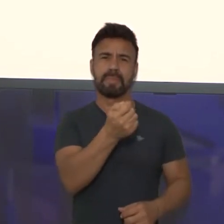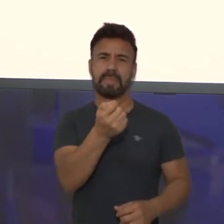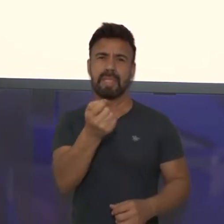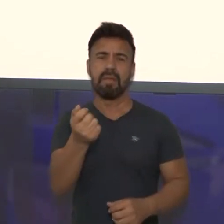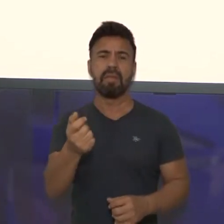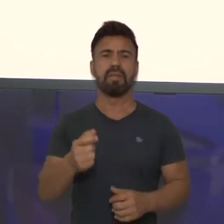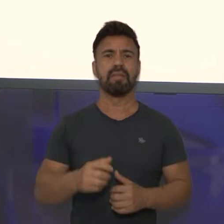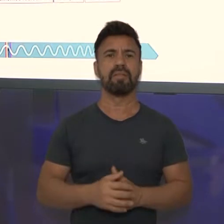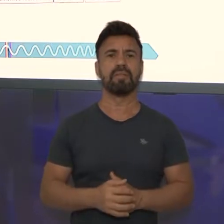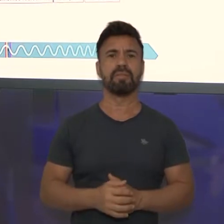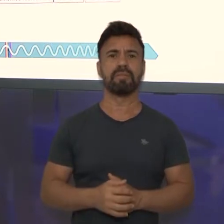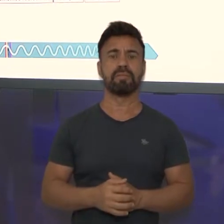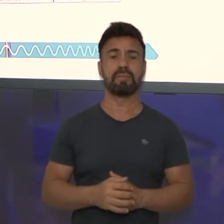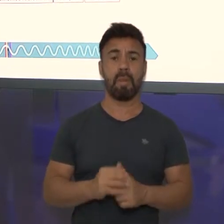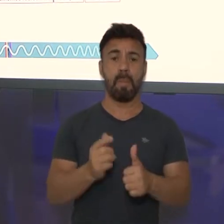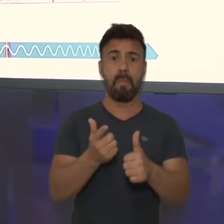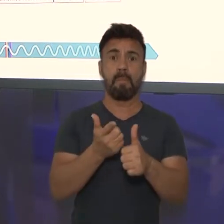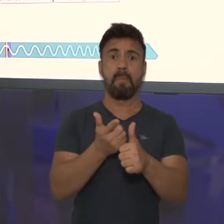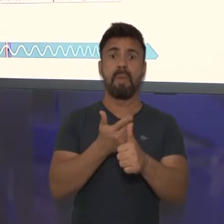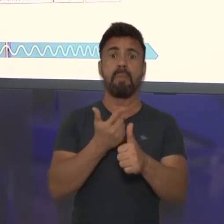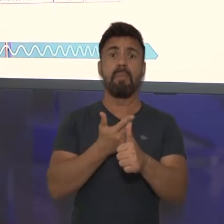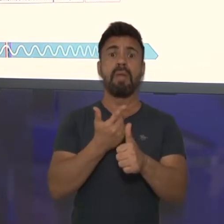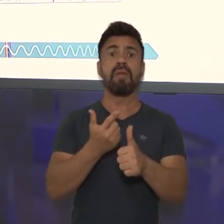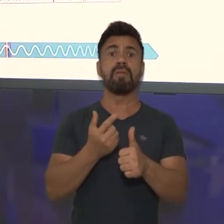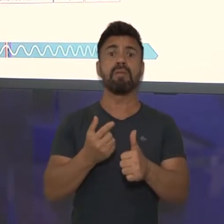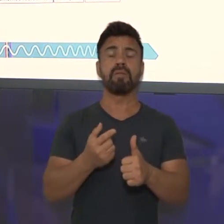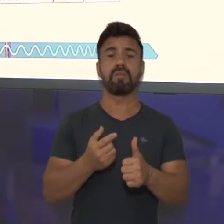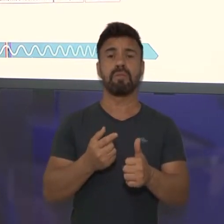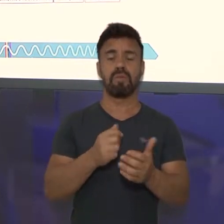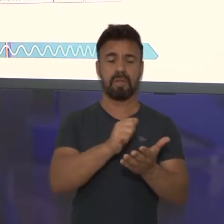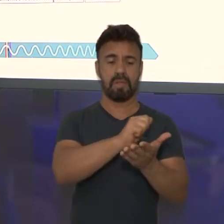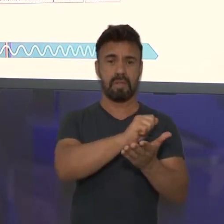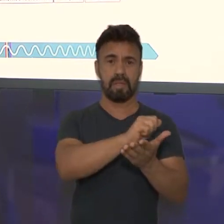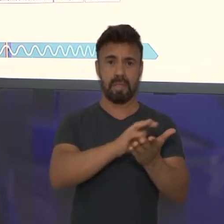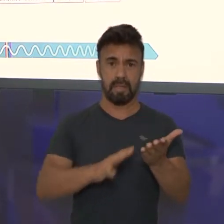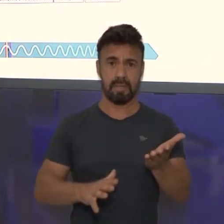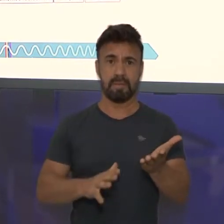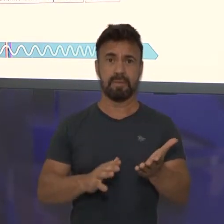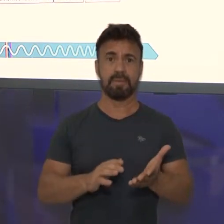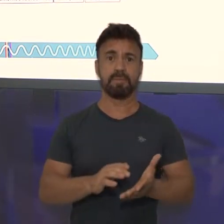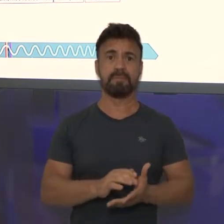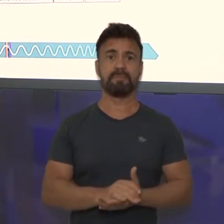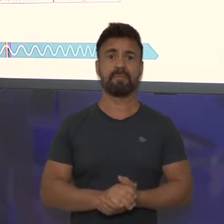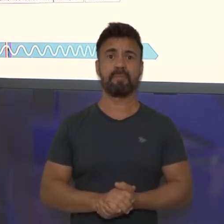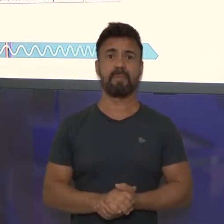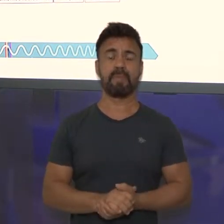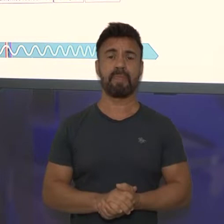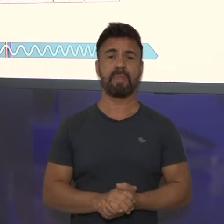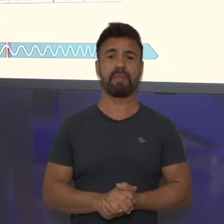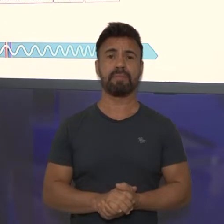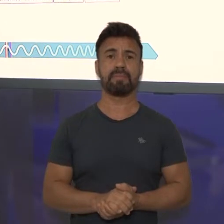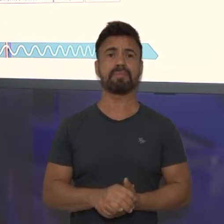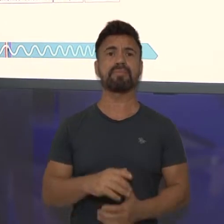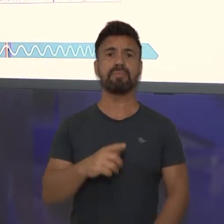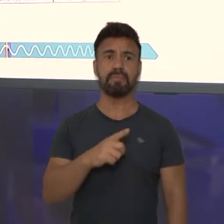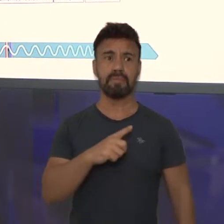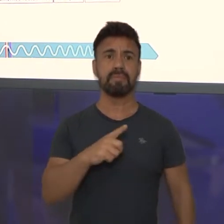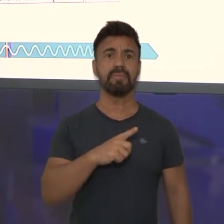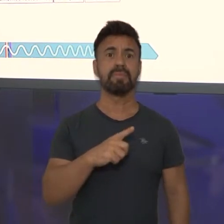certo? Como primeiro ponto, como primeiro exercício aqui da apostila, temos